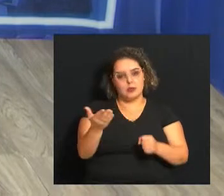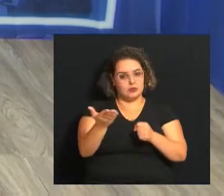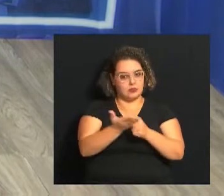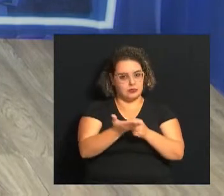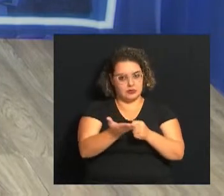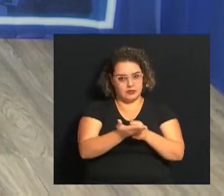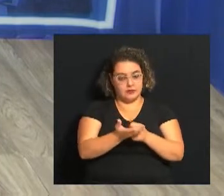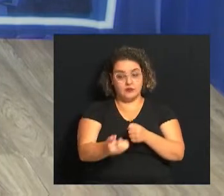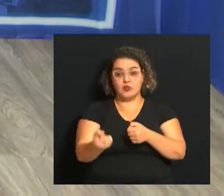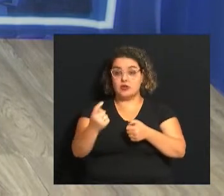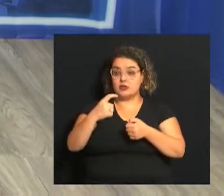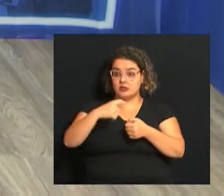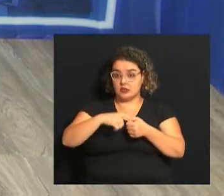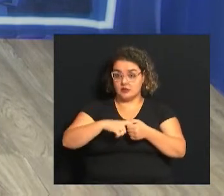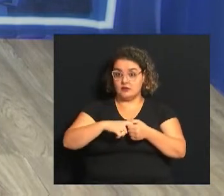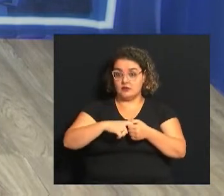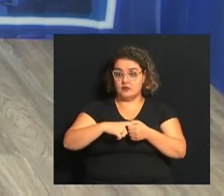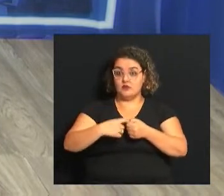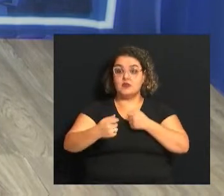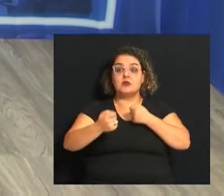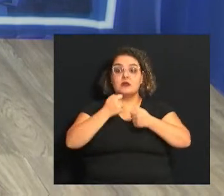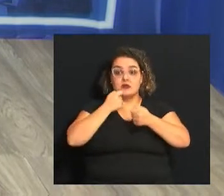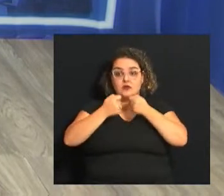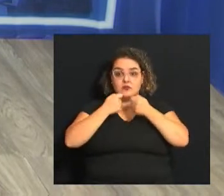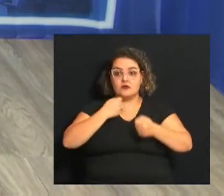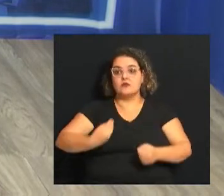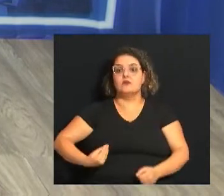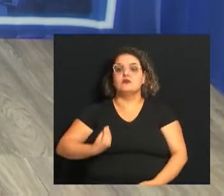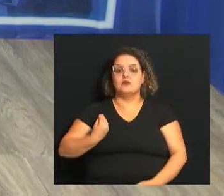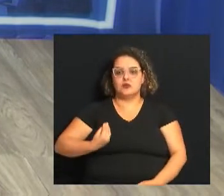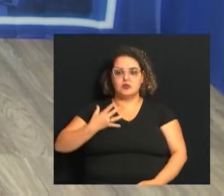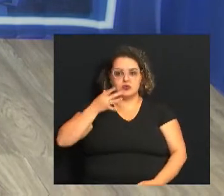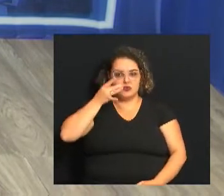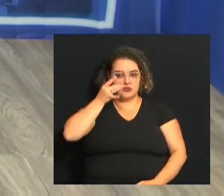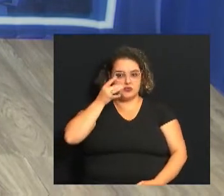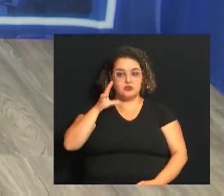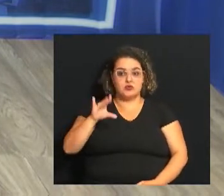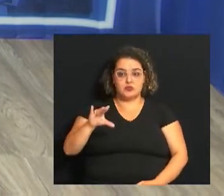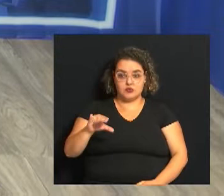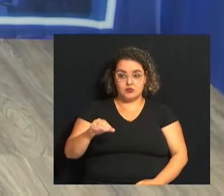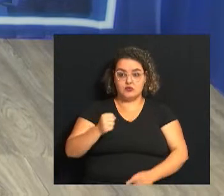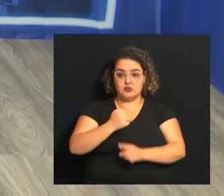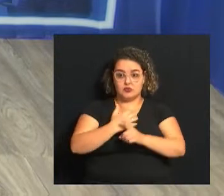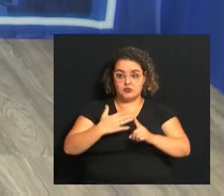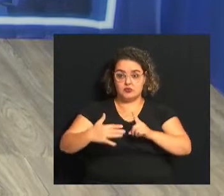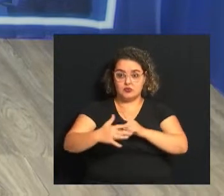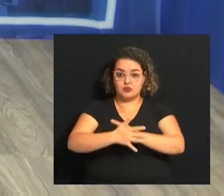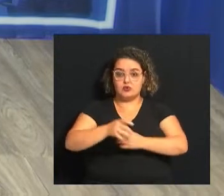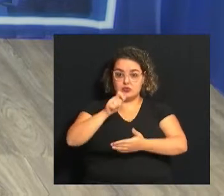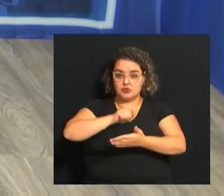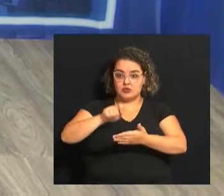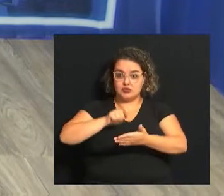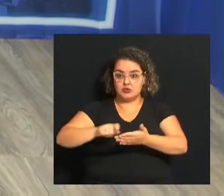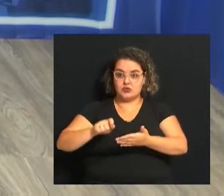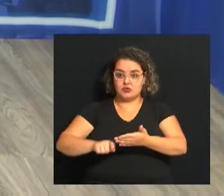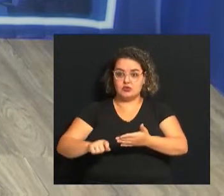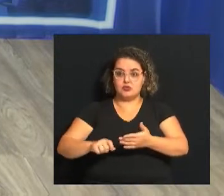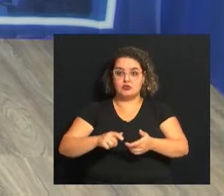intervalo e na volta tem entrevista ao vivo com um cientista social, escritor e